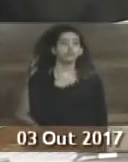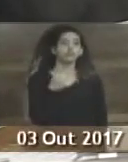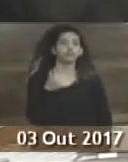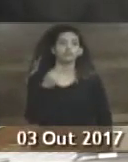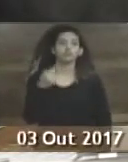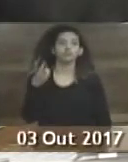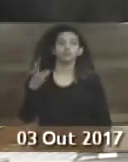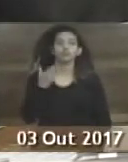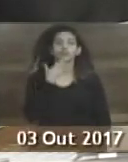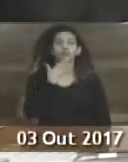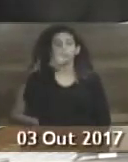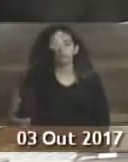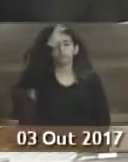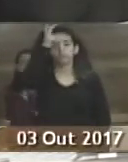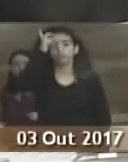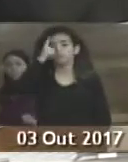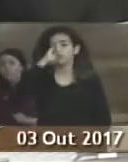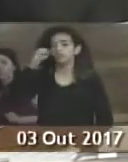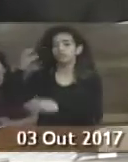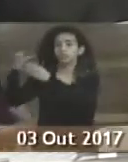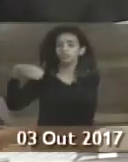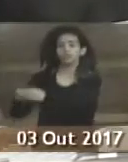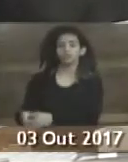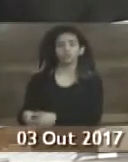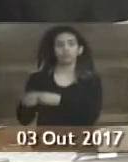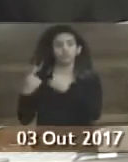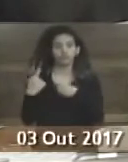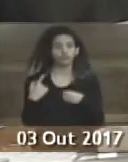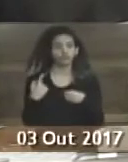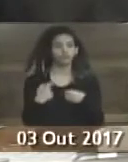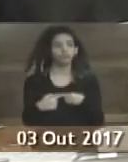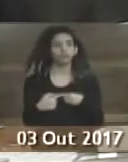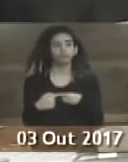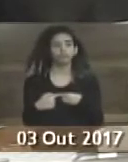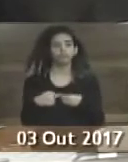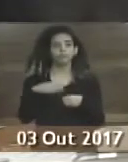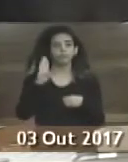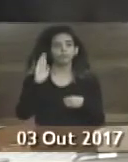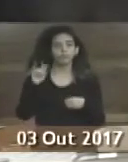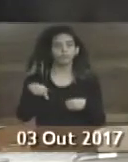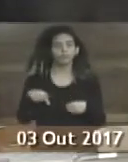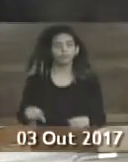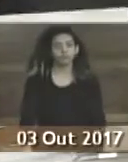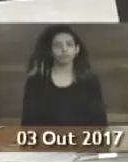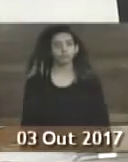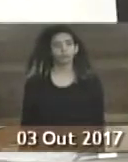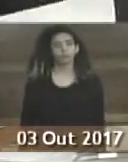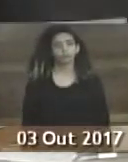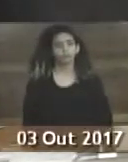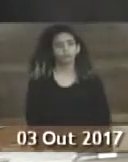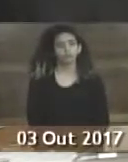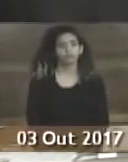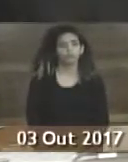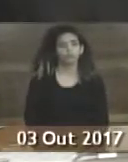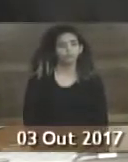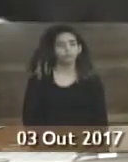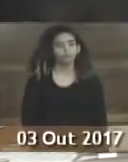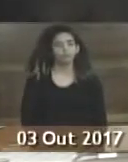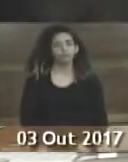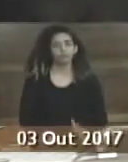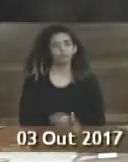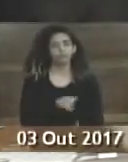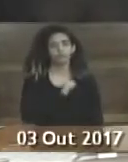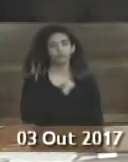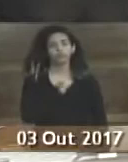indicando ao prefeito a instalação de lixeiro na estrada Clério João da Penha Filho, antiga estrada da Banqueta, próximo ao número 196, no bairro da Banqueta.